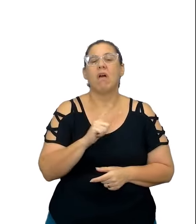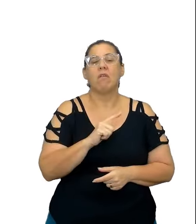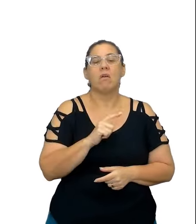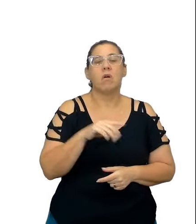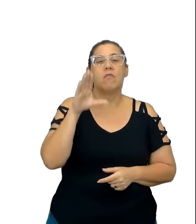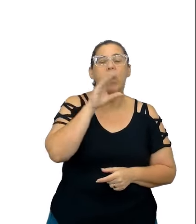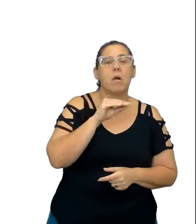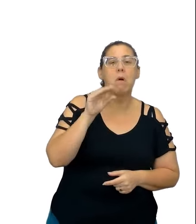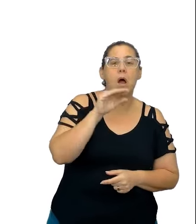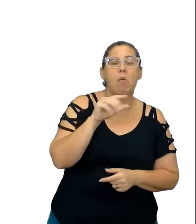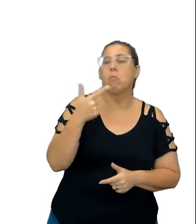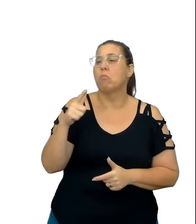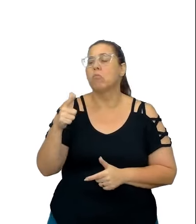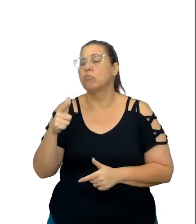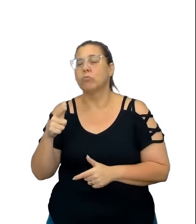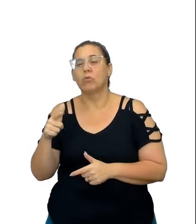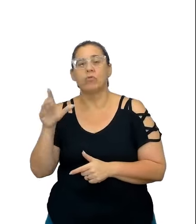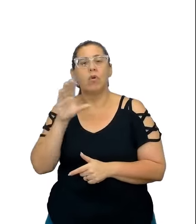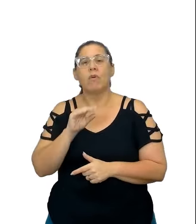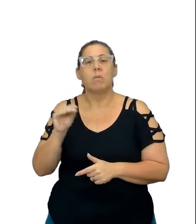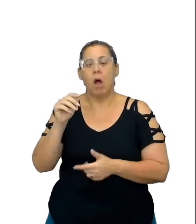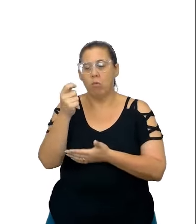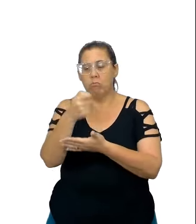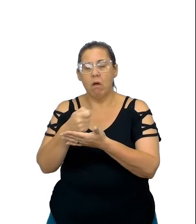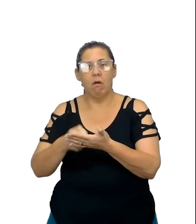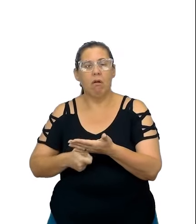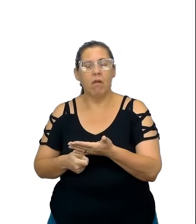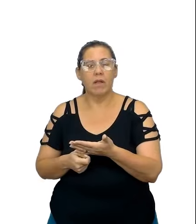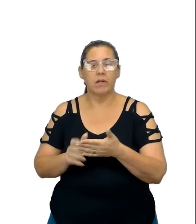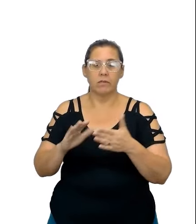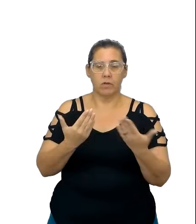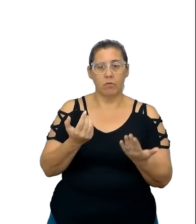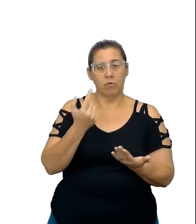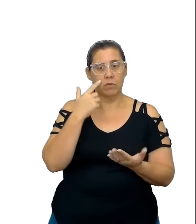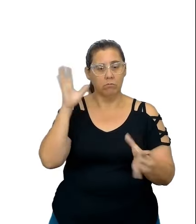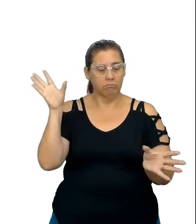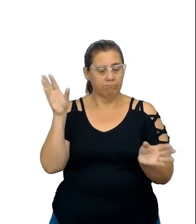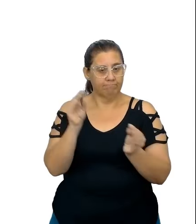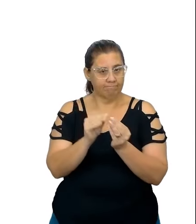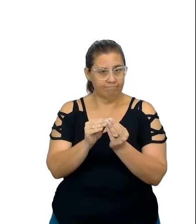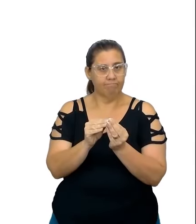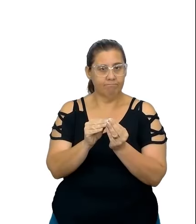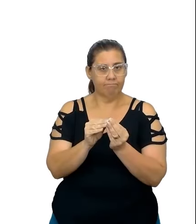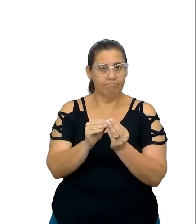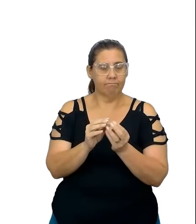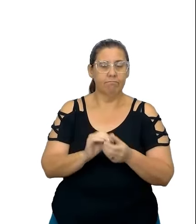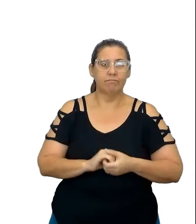que não tem, e o que tem de não verbal. Então, já vamos fazer uma sistematização.